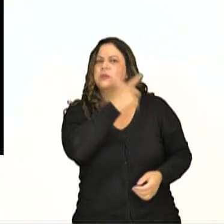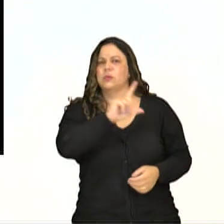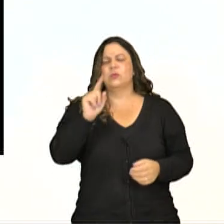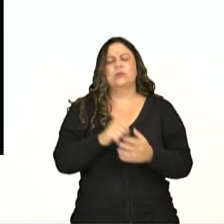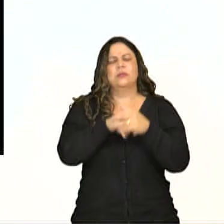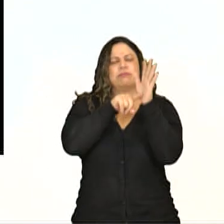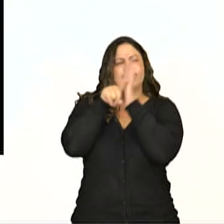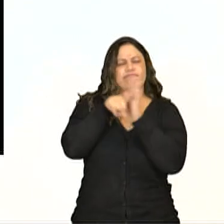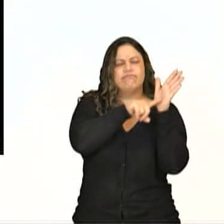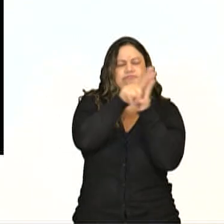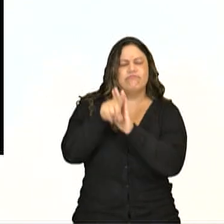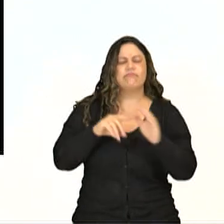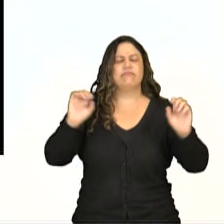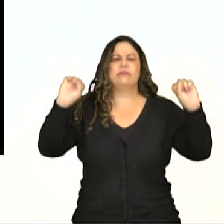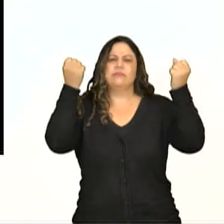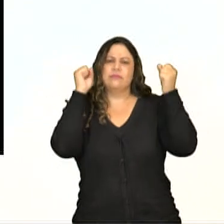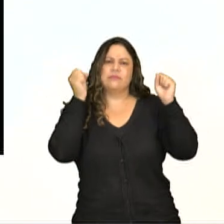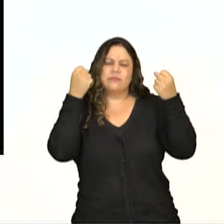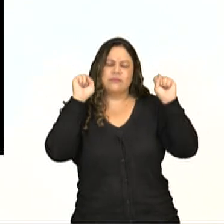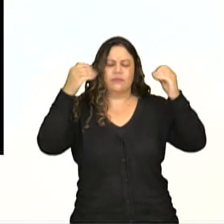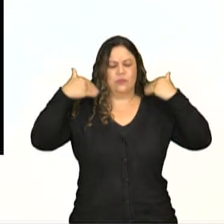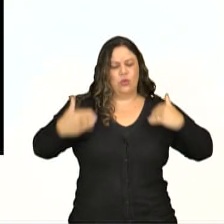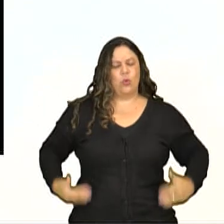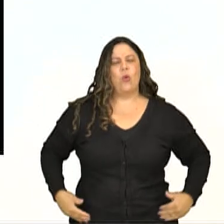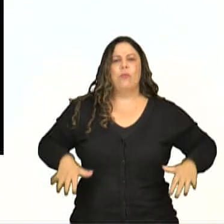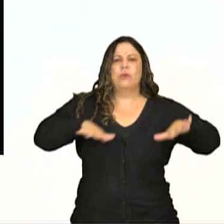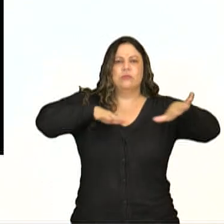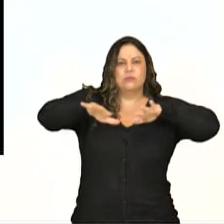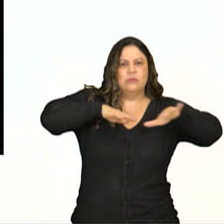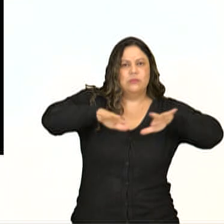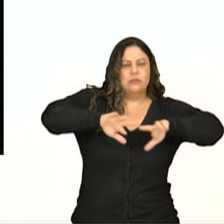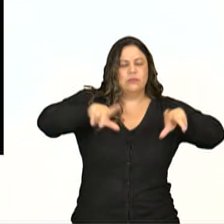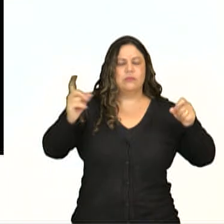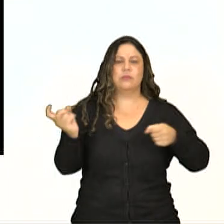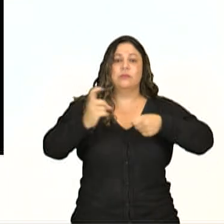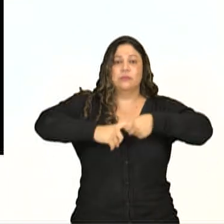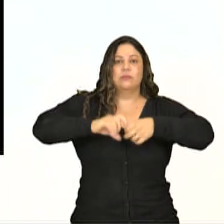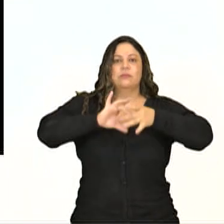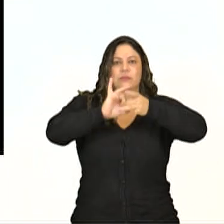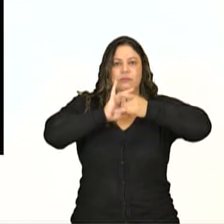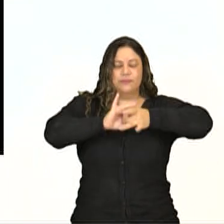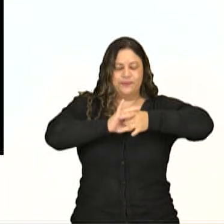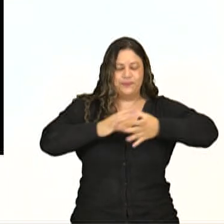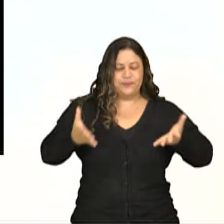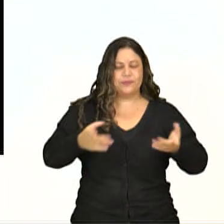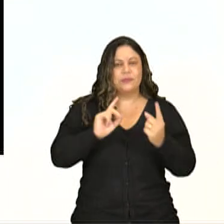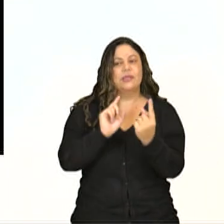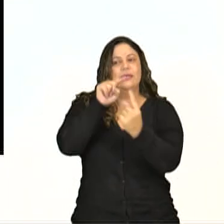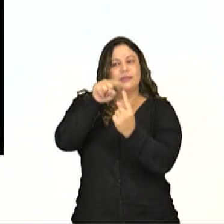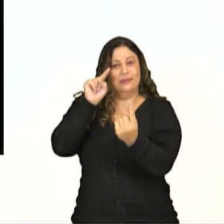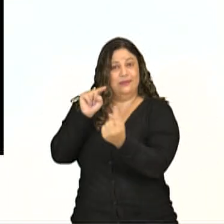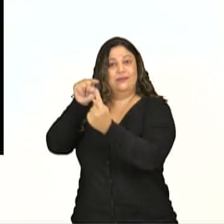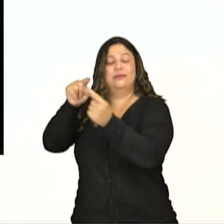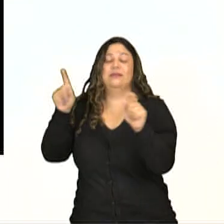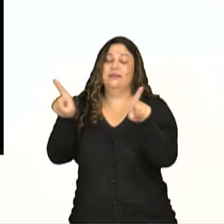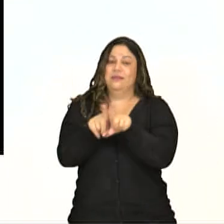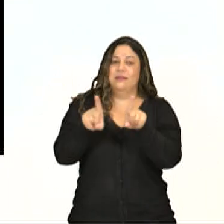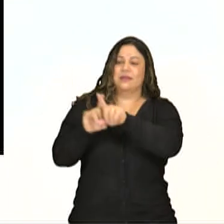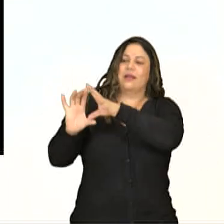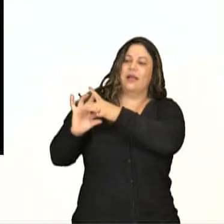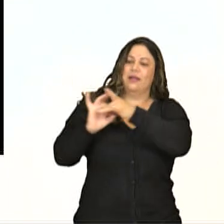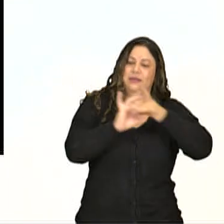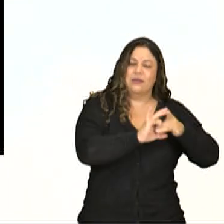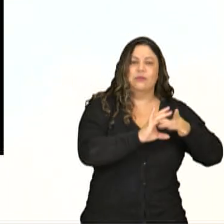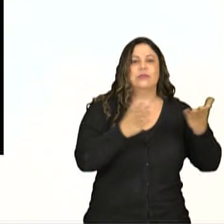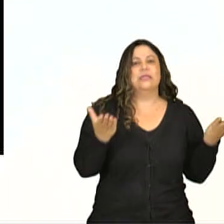esporte associado à cultura corporal de movimento. Então, fazer essa associação. Identificar também o contexto em que essa cultura